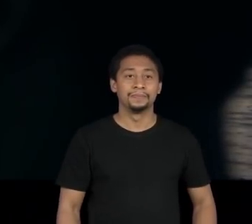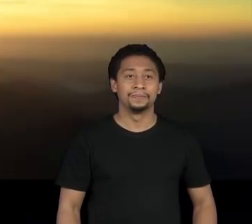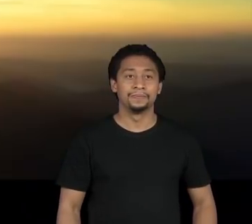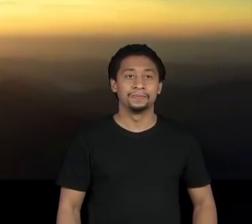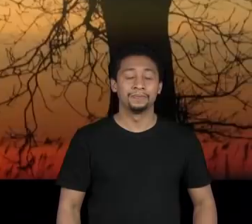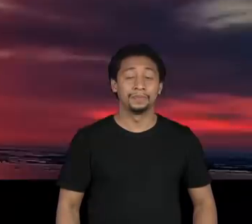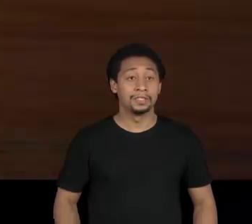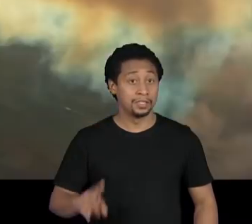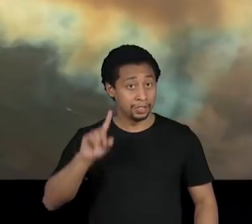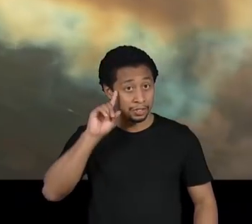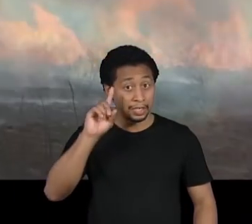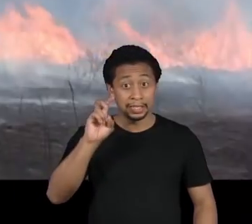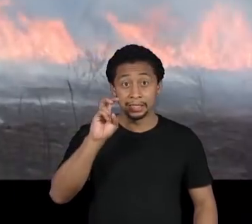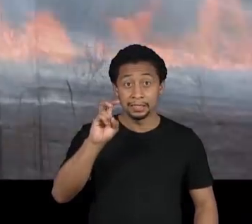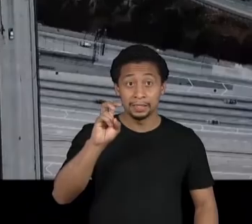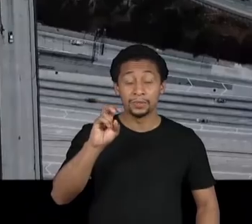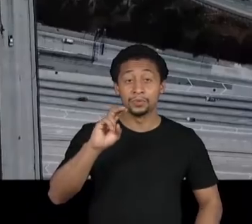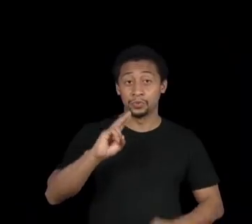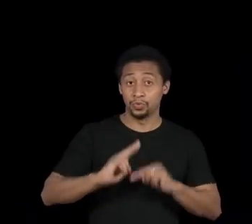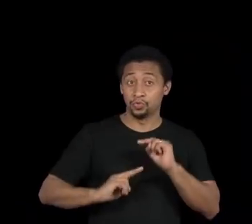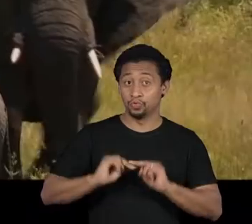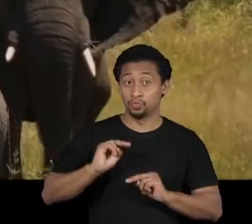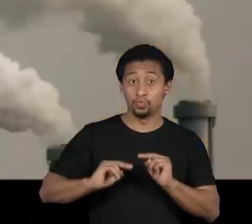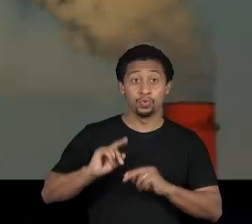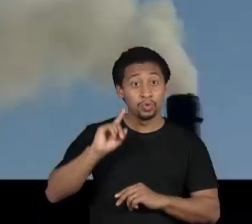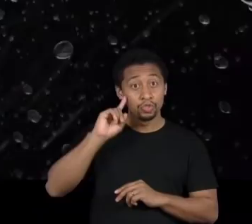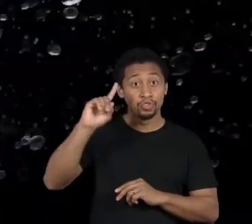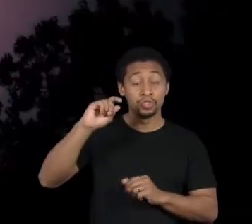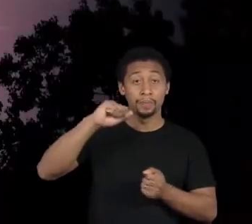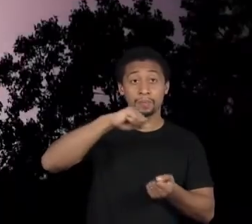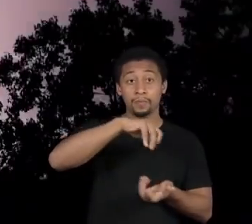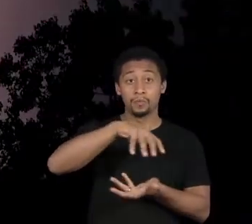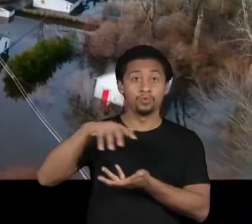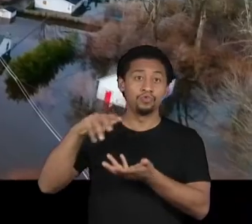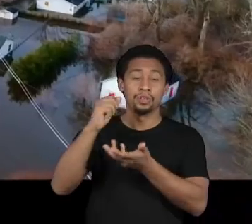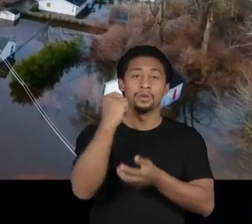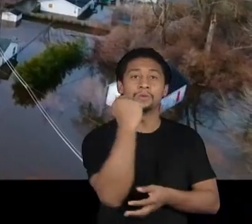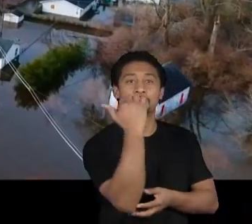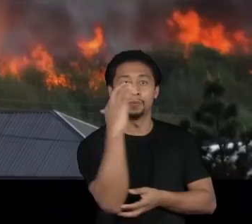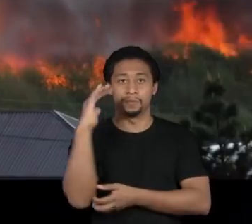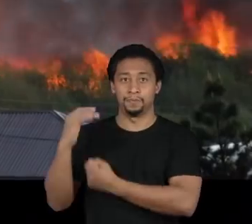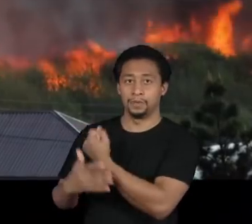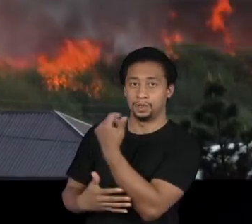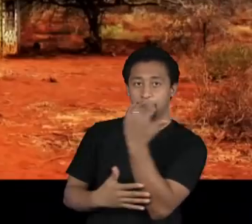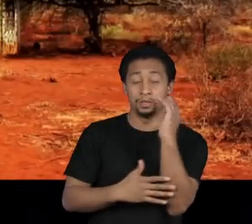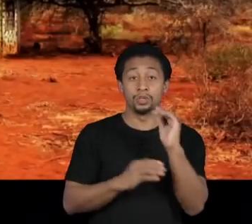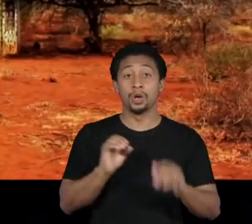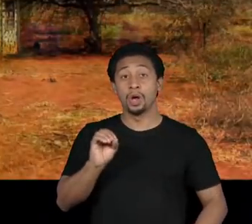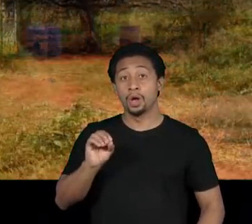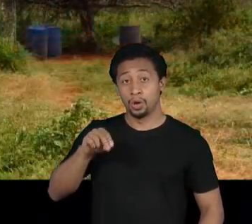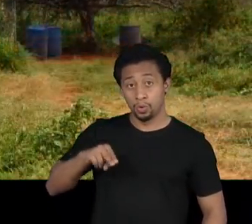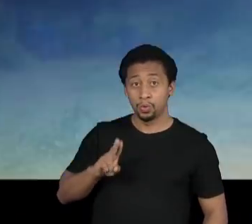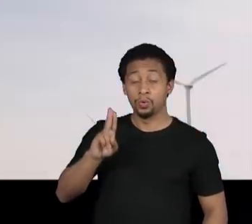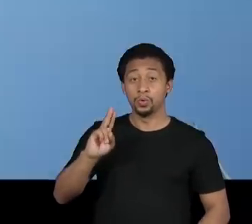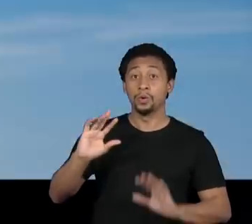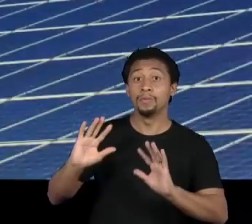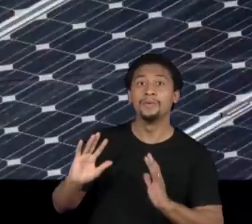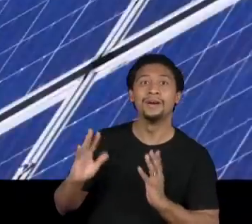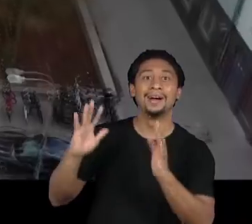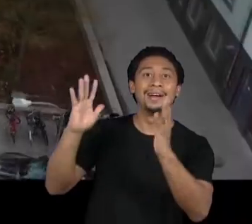5 de junho, Dia Mundial do Meio Ambiente. A data é celebrada pelas Nações Unidas na Suécia. O tema